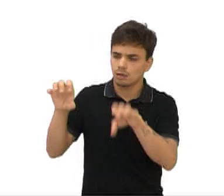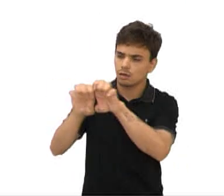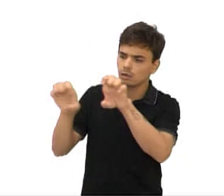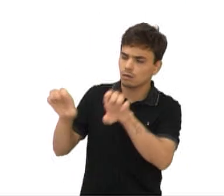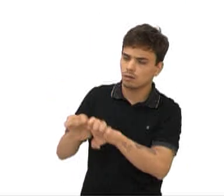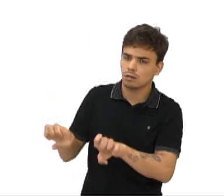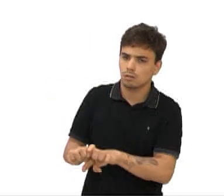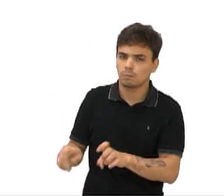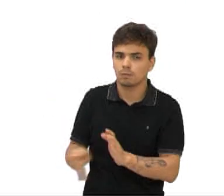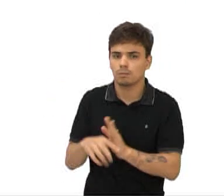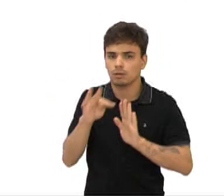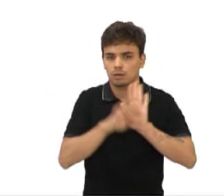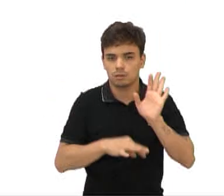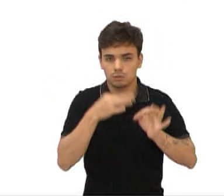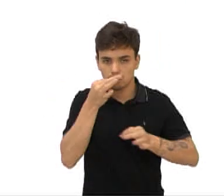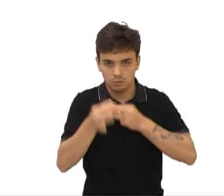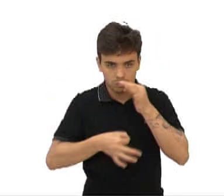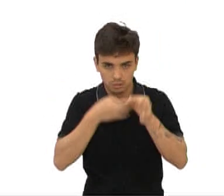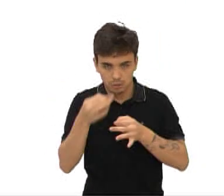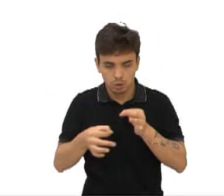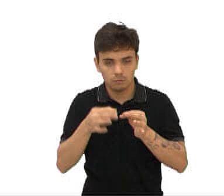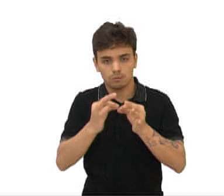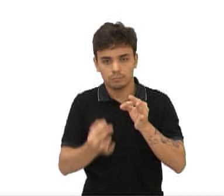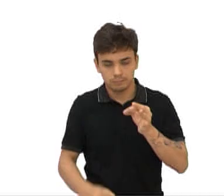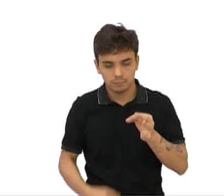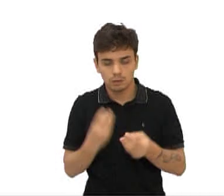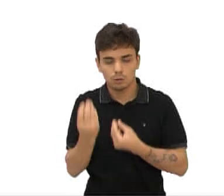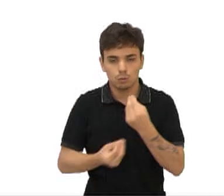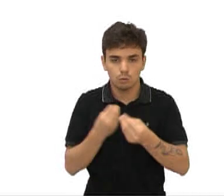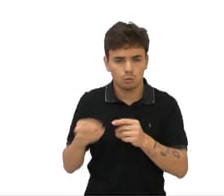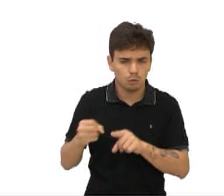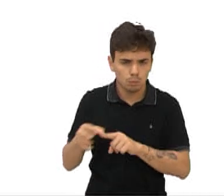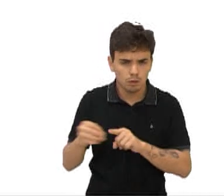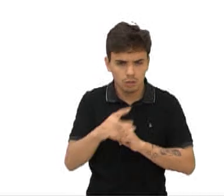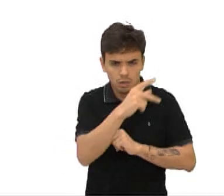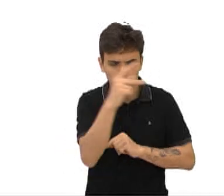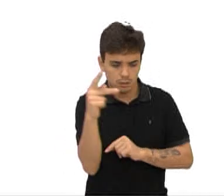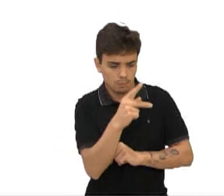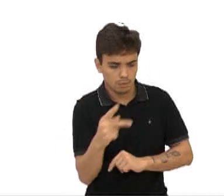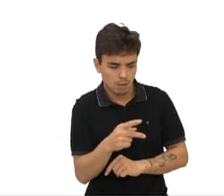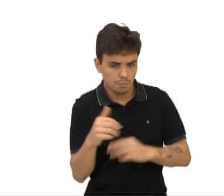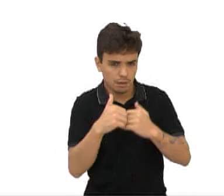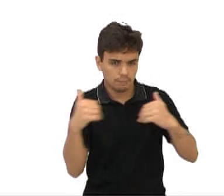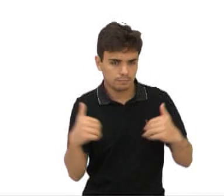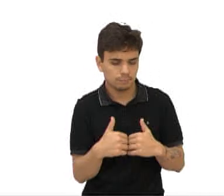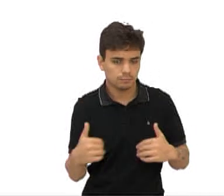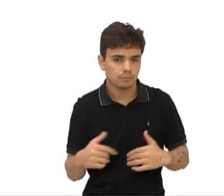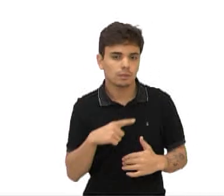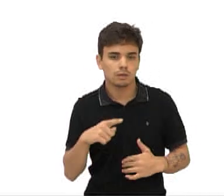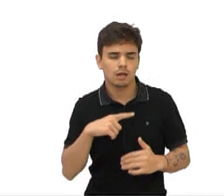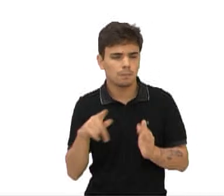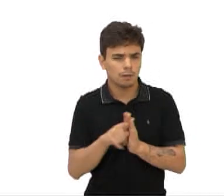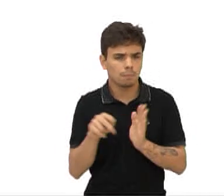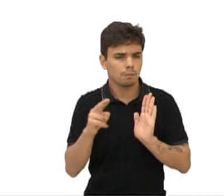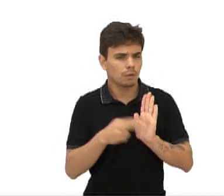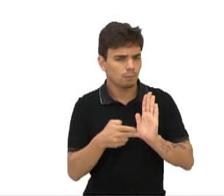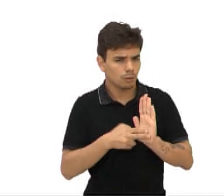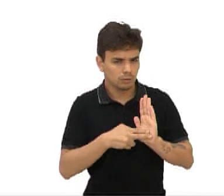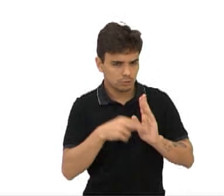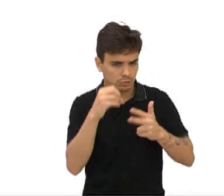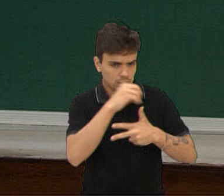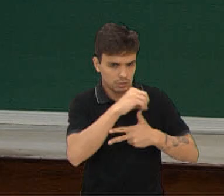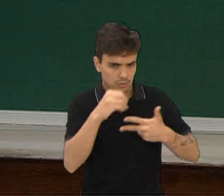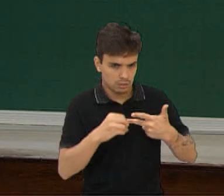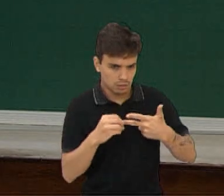texto dissertativo argumentativo, como ficaria melhor distribuído o texto em parágrafos, considerando as propostas do Enem? Como que é